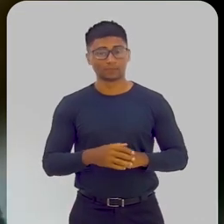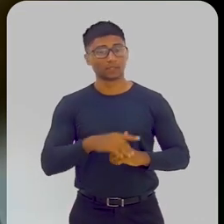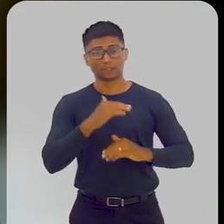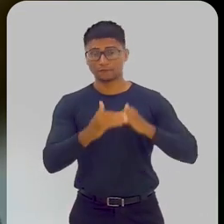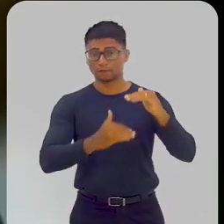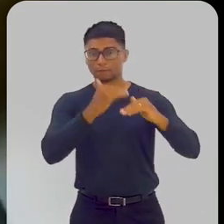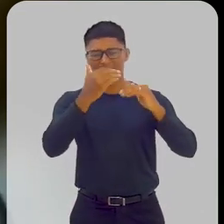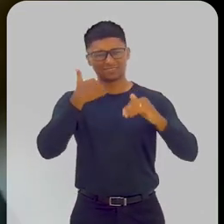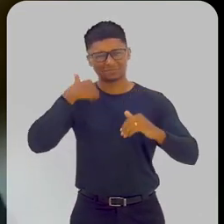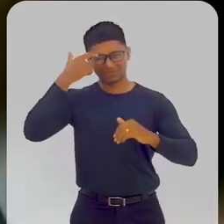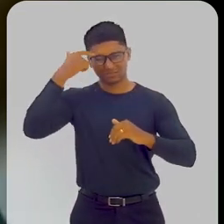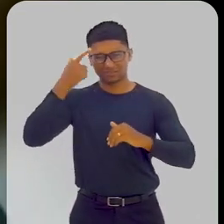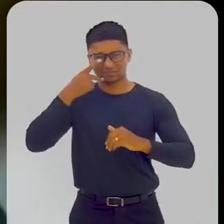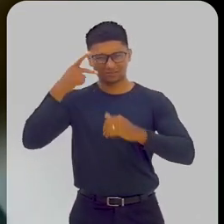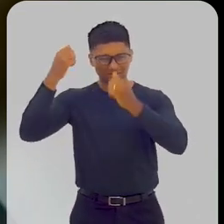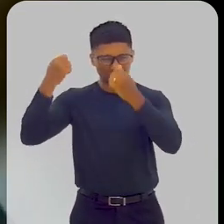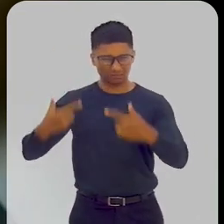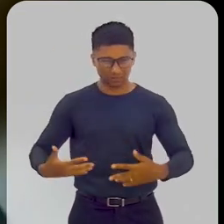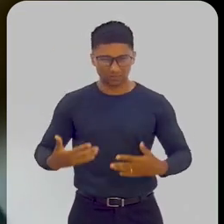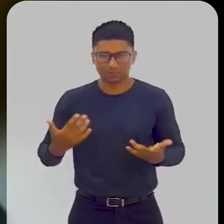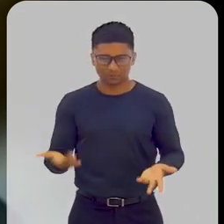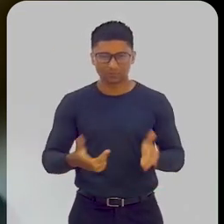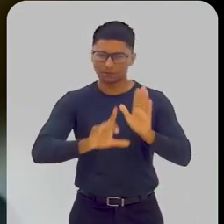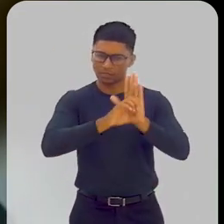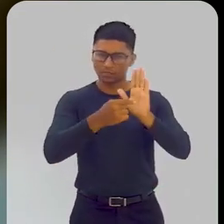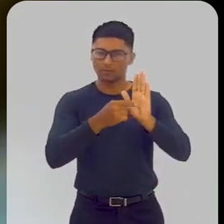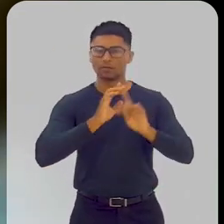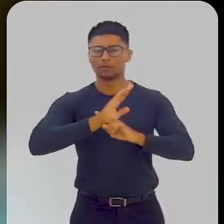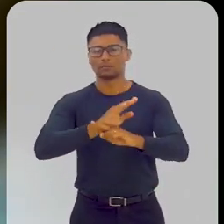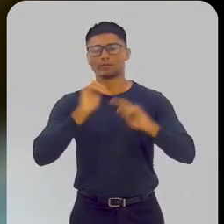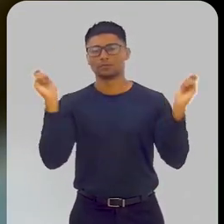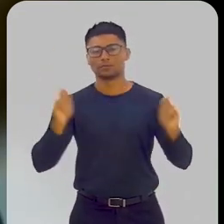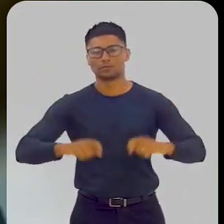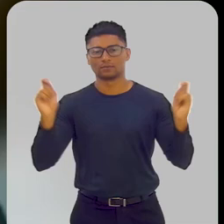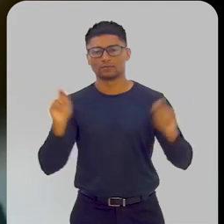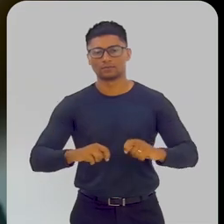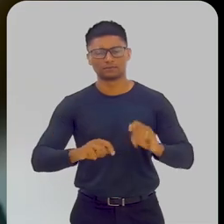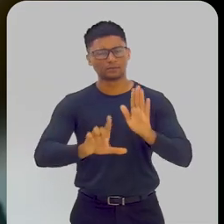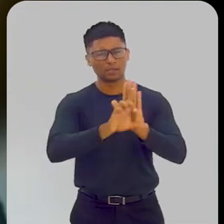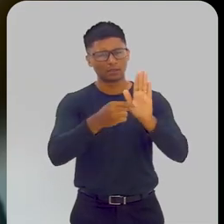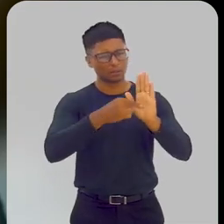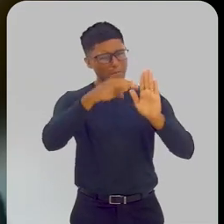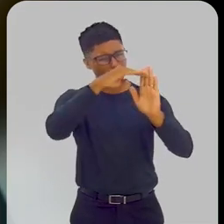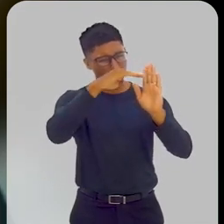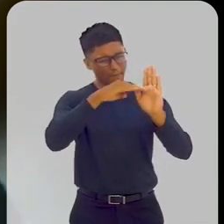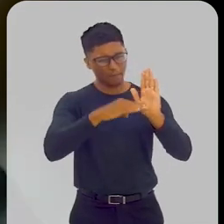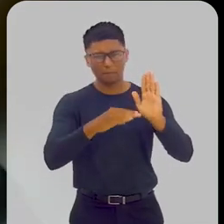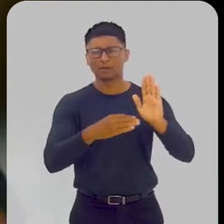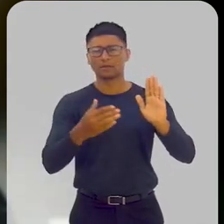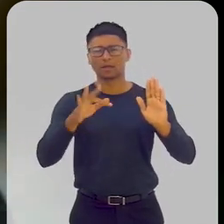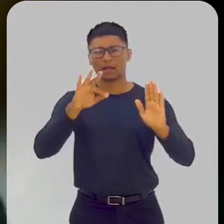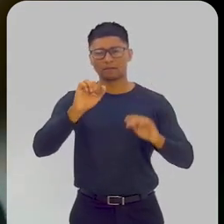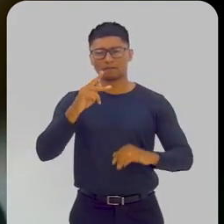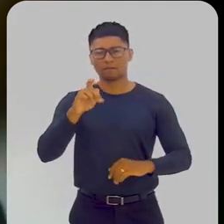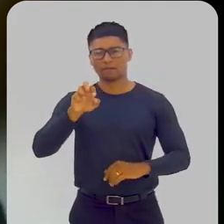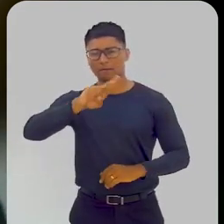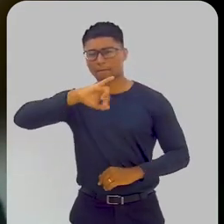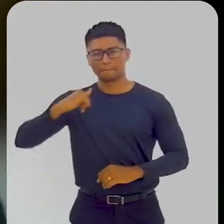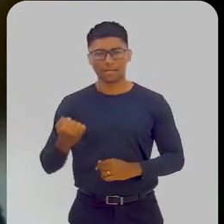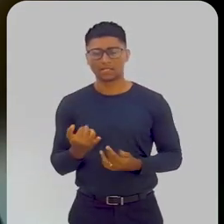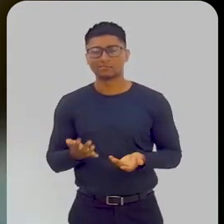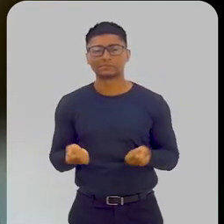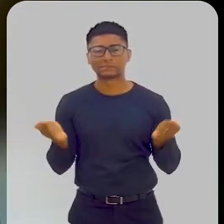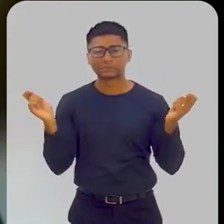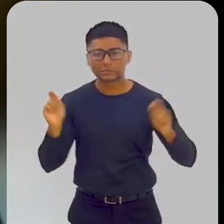aquilo, de desenvolvimento, de tudo aquilo que eu vim falar, que a gente falou agora há pouco. É uma lei que ela é abrangente, ela permite